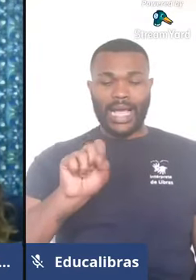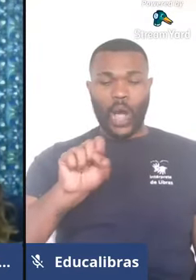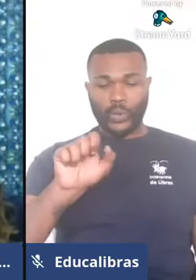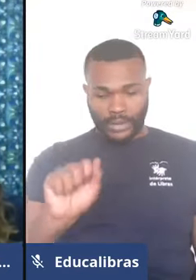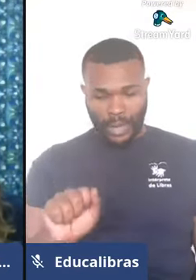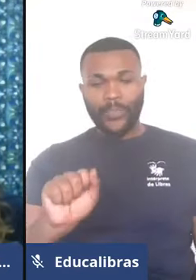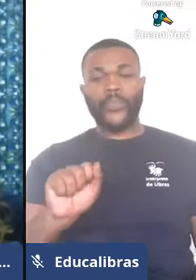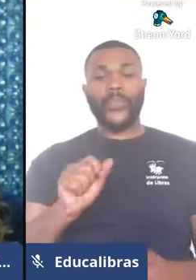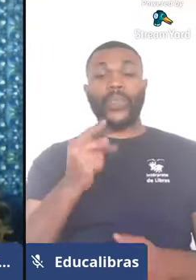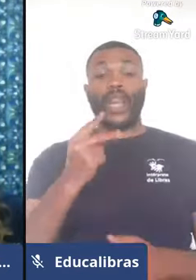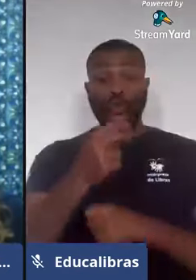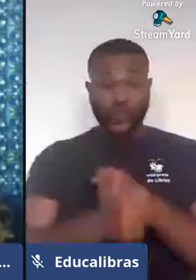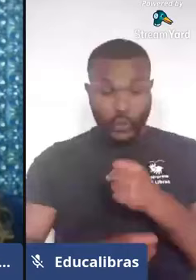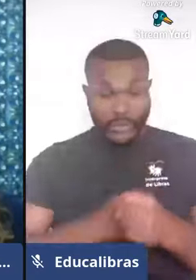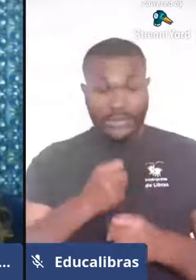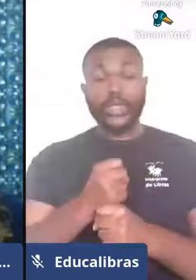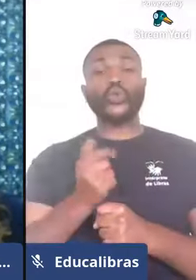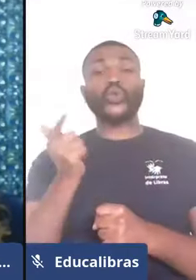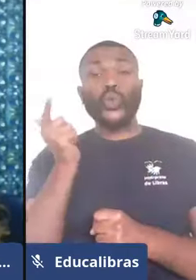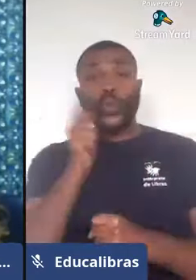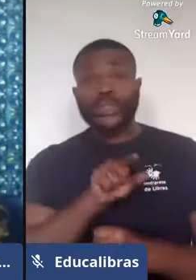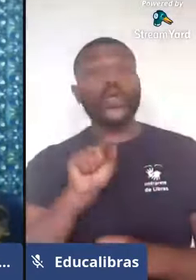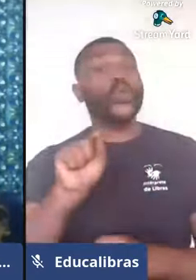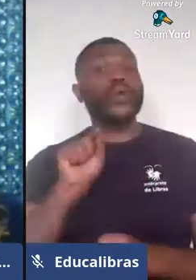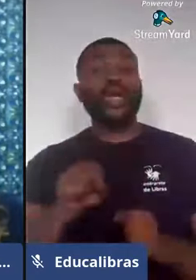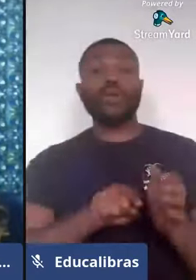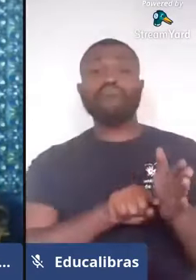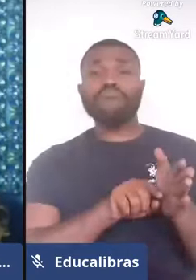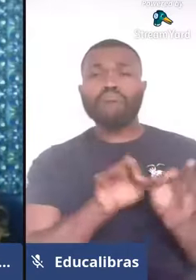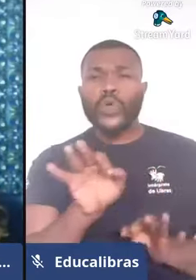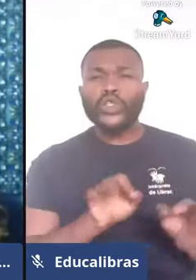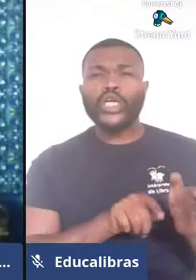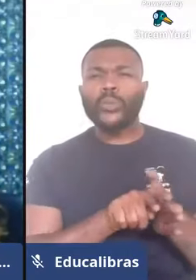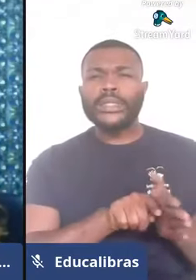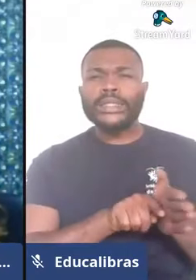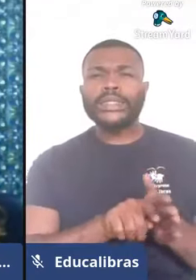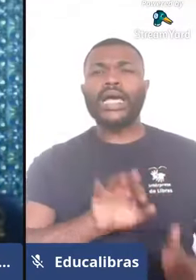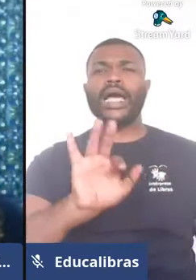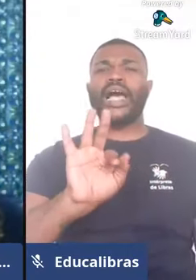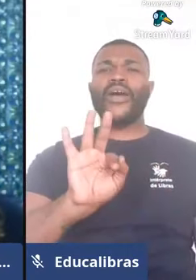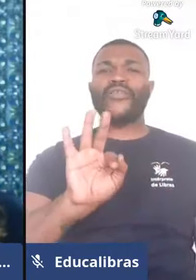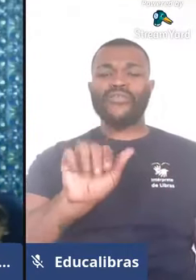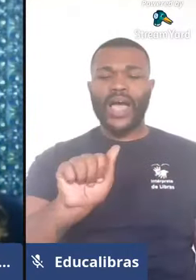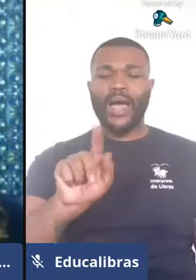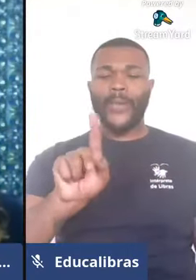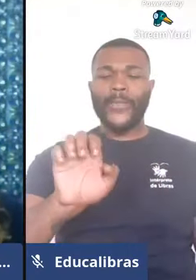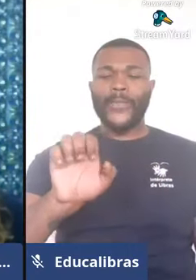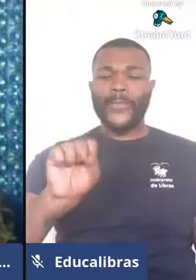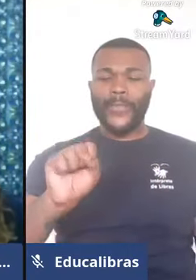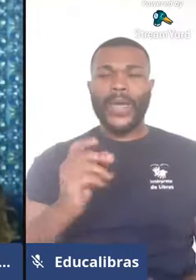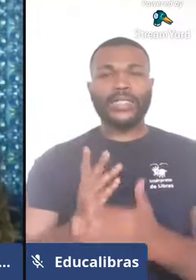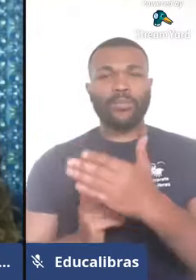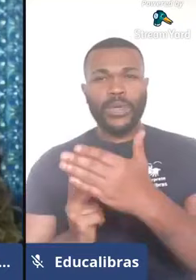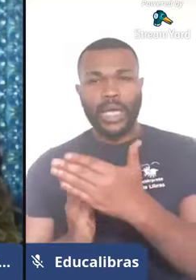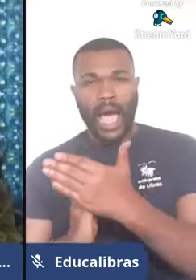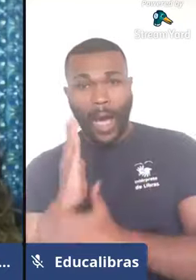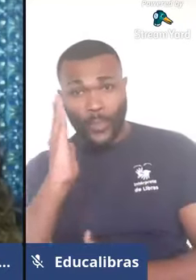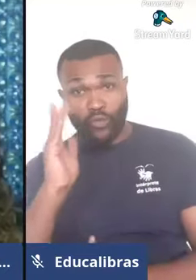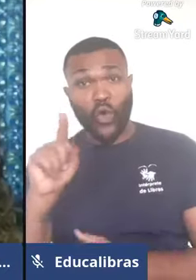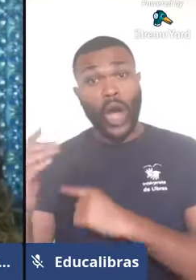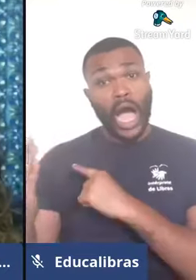pesquisa na FAPESP, que inclusive a gente pediu apoio para vocês aí na secretaria, vocês ajudaram a gente na pesquisa, né,